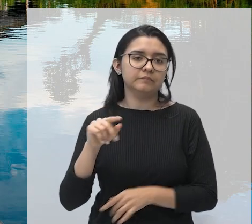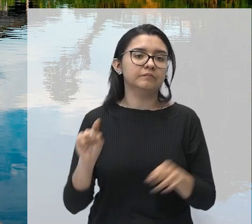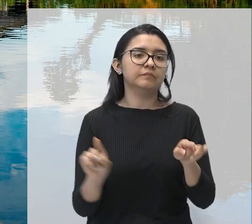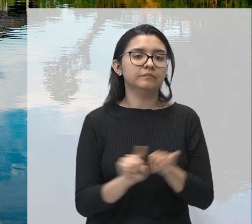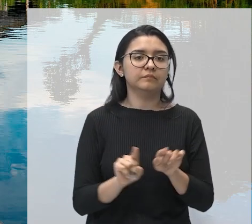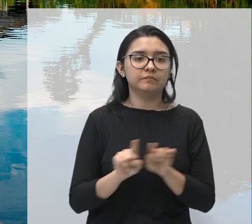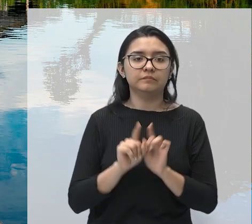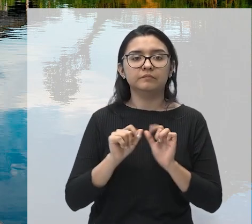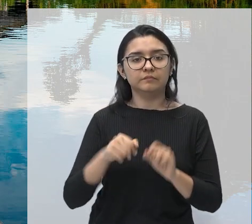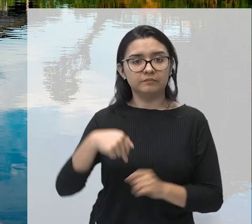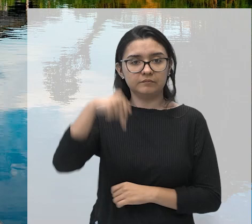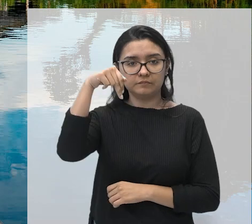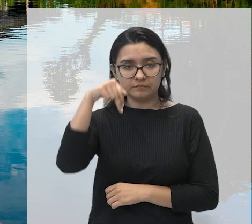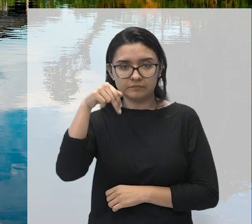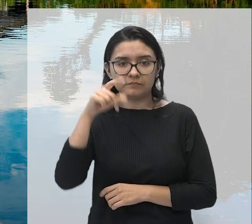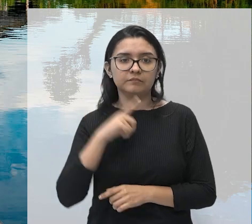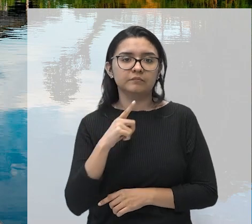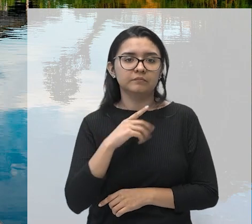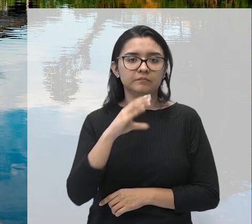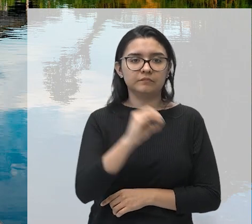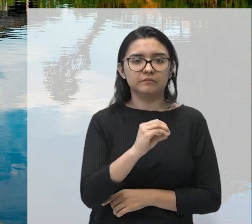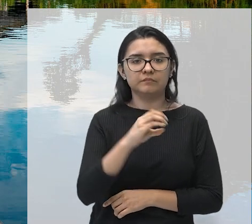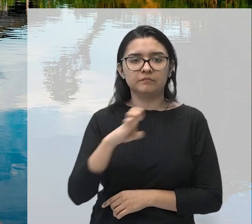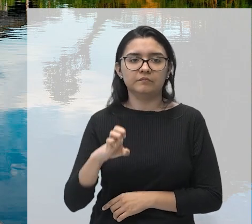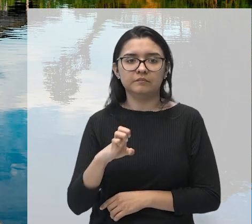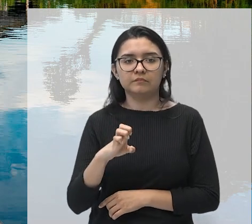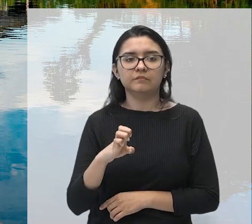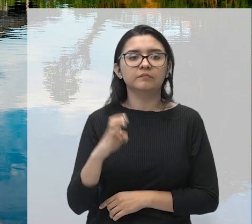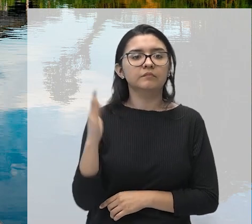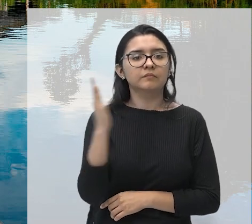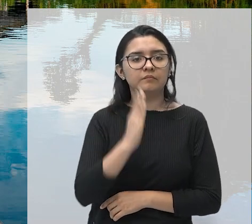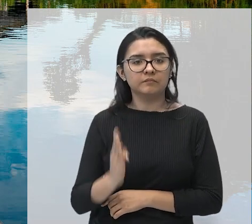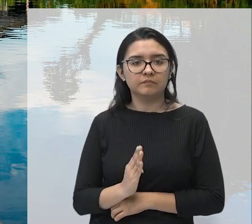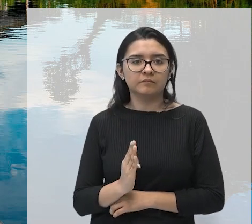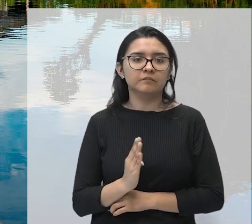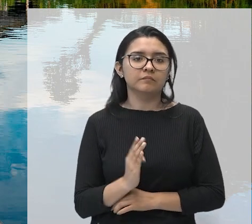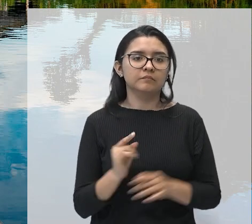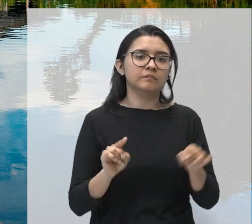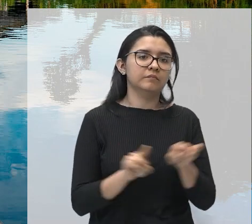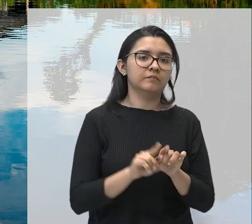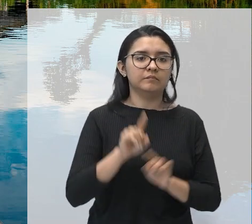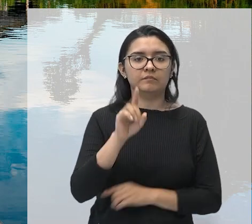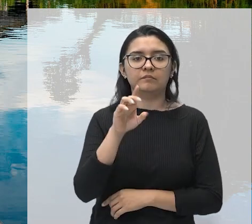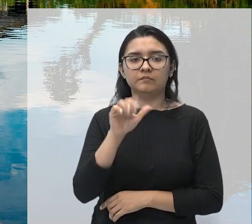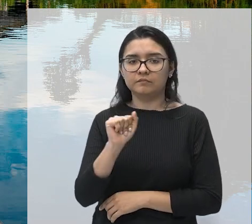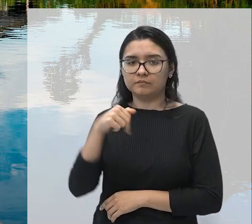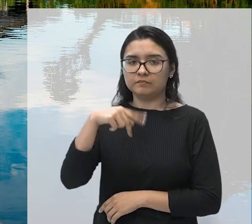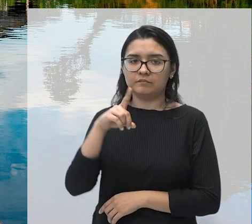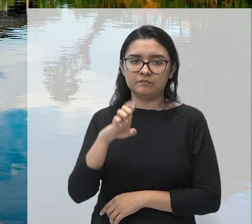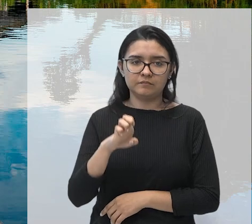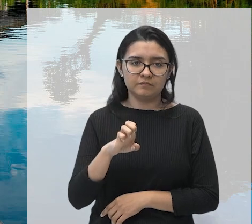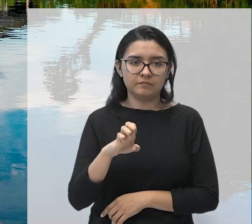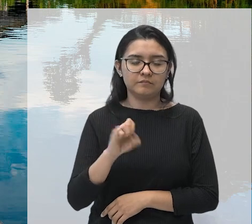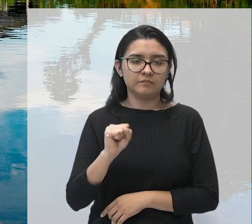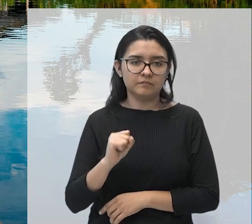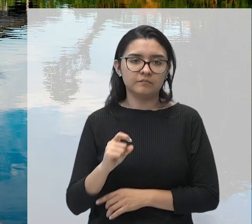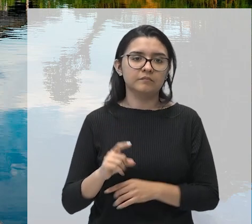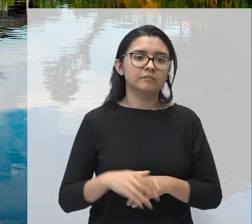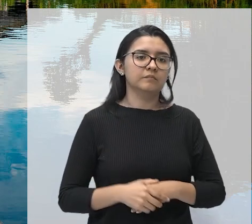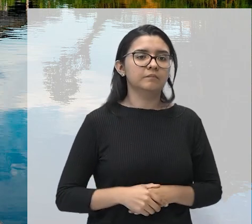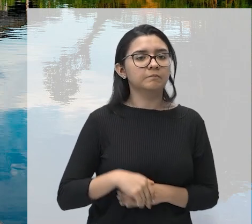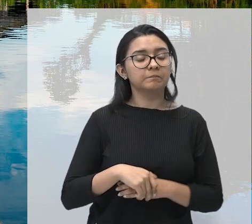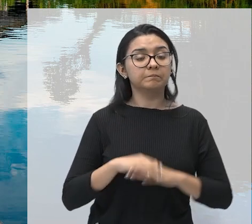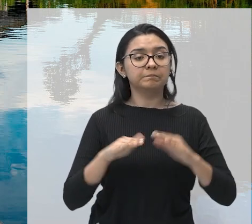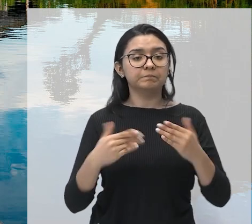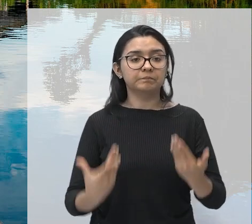temos ao sul o escudo brasileiro. Na bacia amazônica circula cerca de